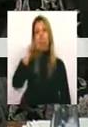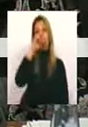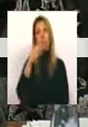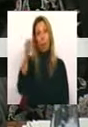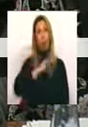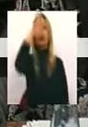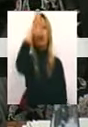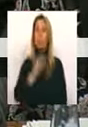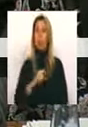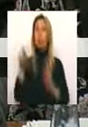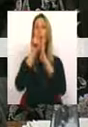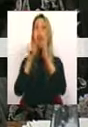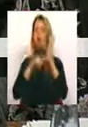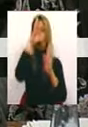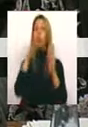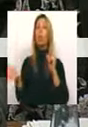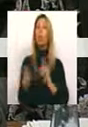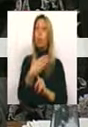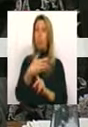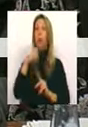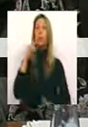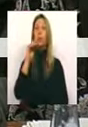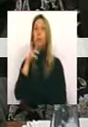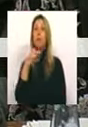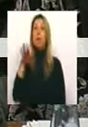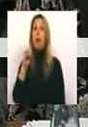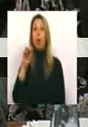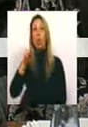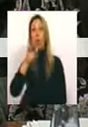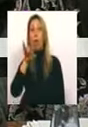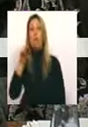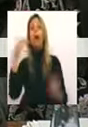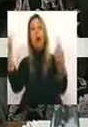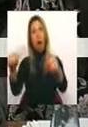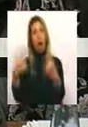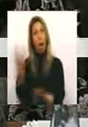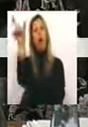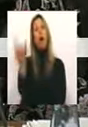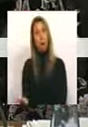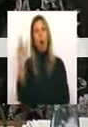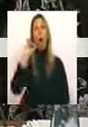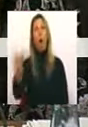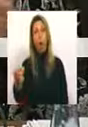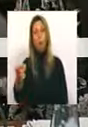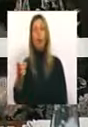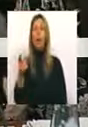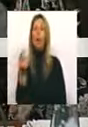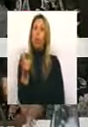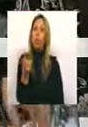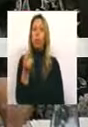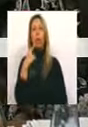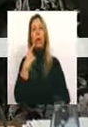estatuto diplomático do que goza sampaio da nóvoa que obriga naturalmente a ter um salário akatu sob o ponto de vista da intervenção